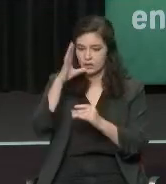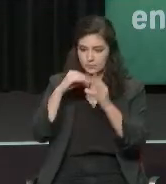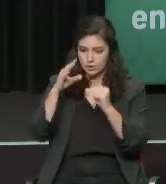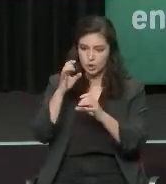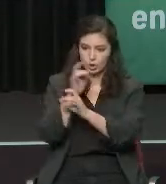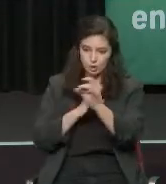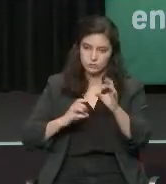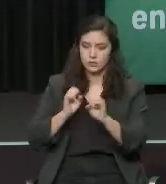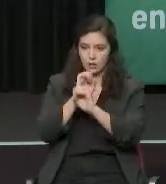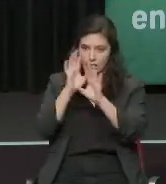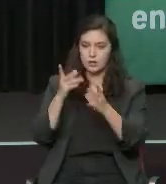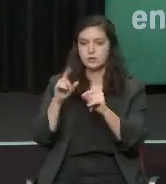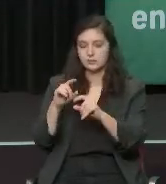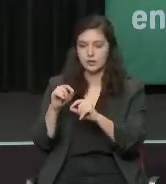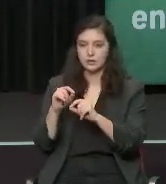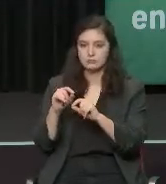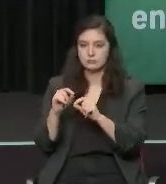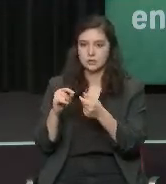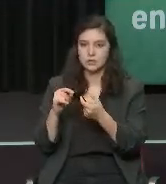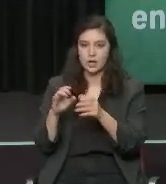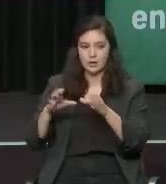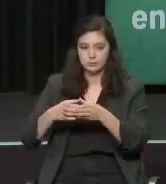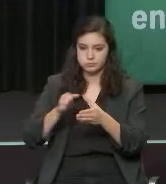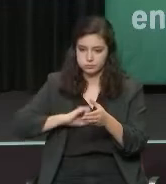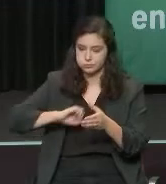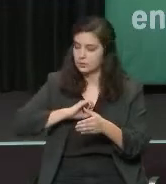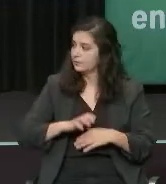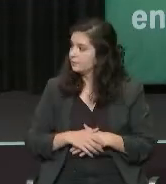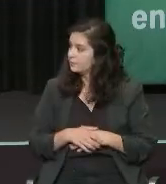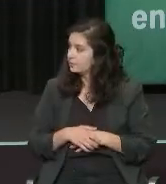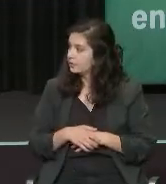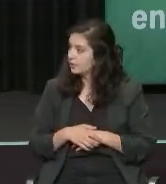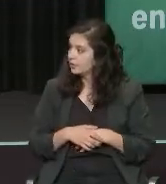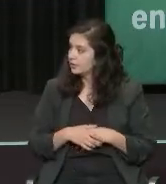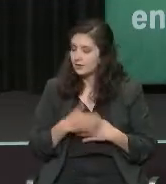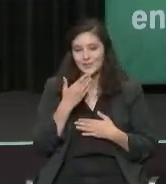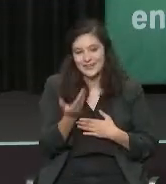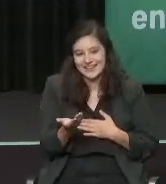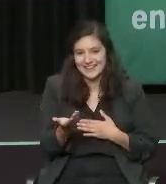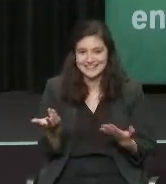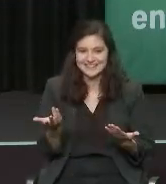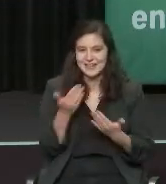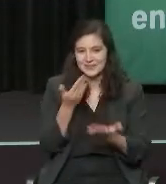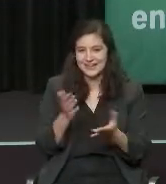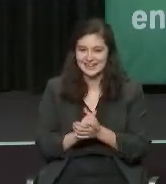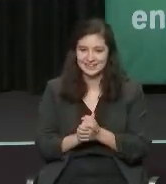deixaram-nos aprender com as suas opiniões, as suas perspectivas, o que foi muito enriquecedor. Muito